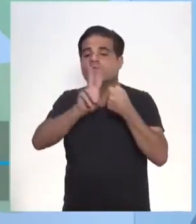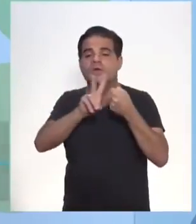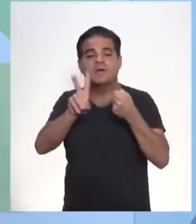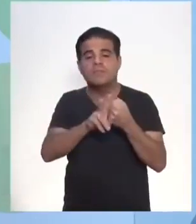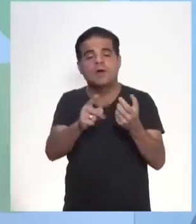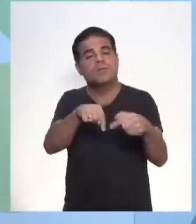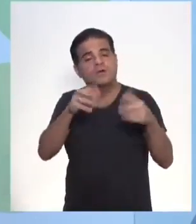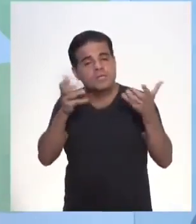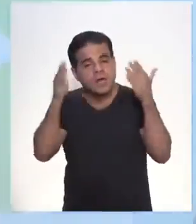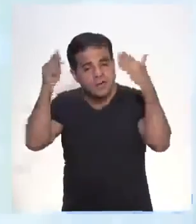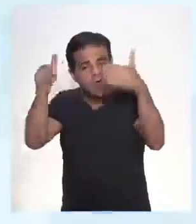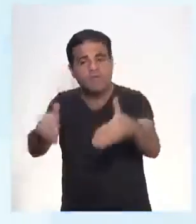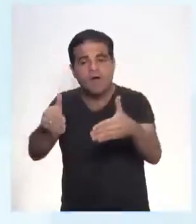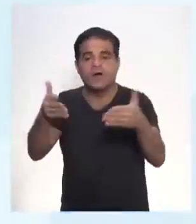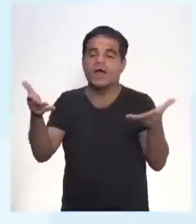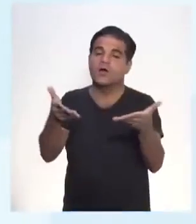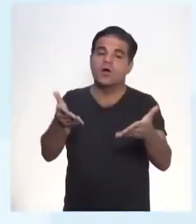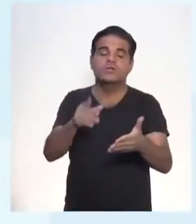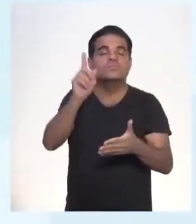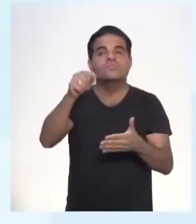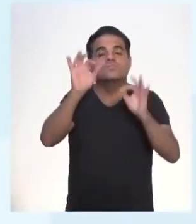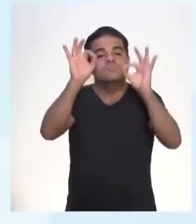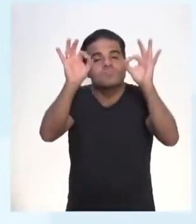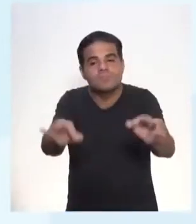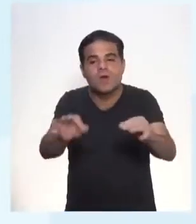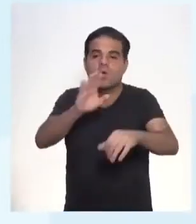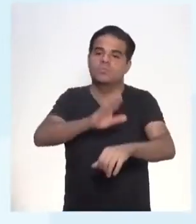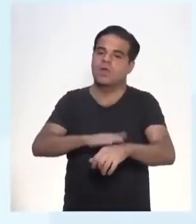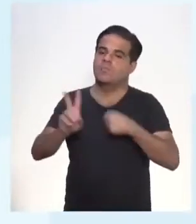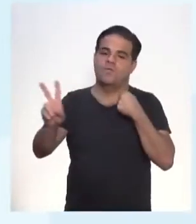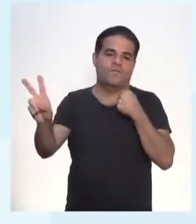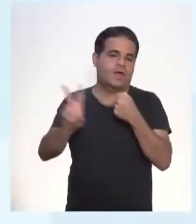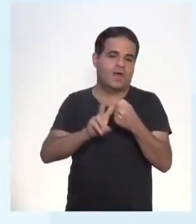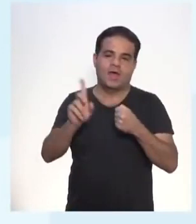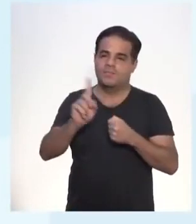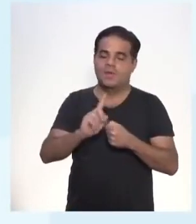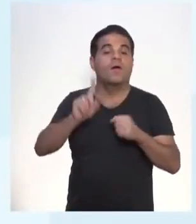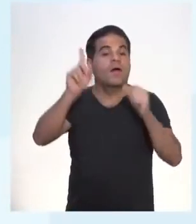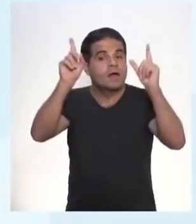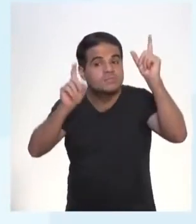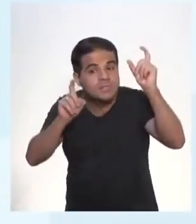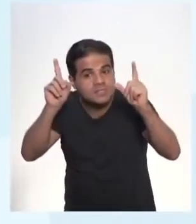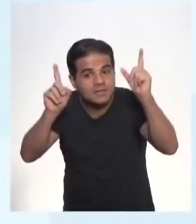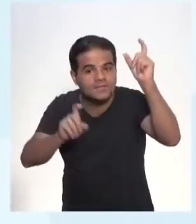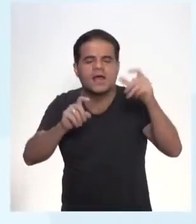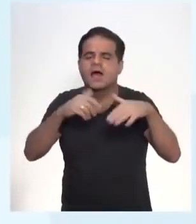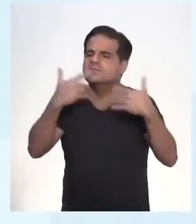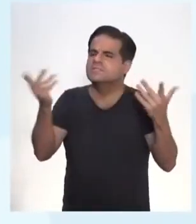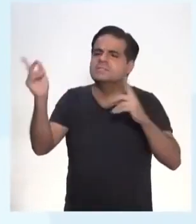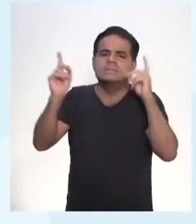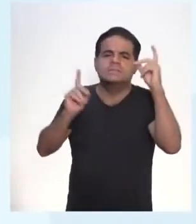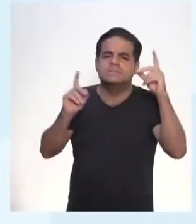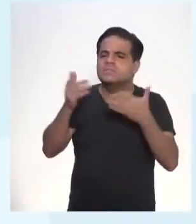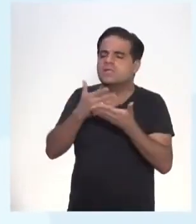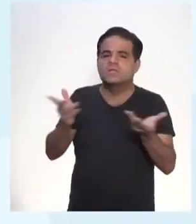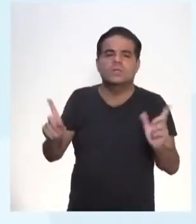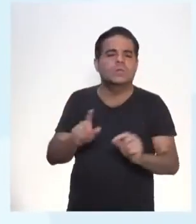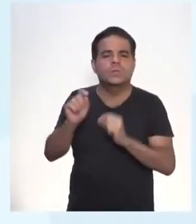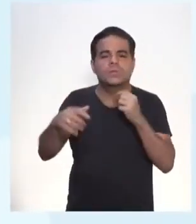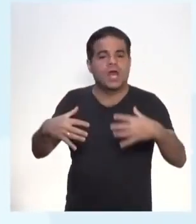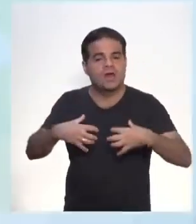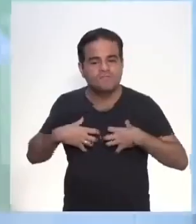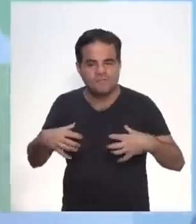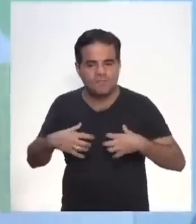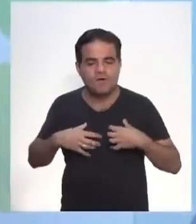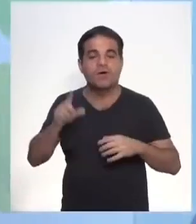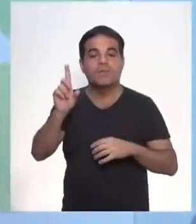está querendo focar aqui hoje não é exatamente o tempo verbal, é a expressividade. O que seria a expressividade? Seria a